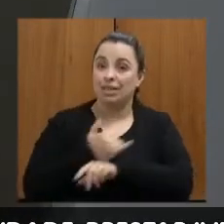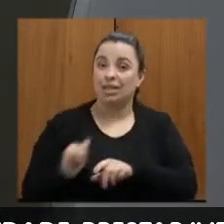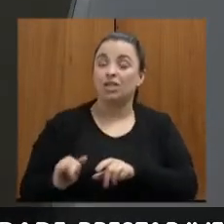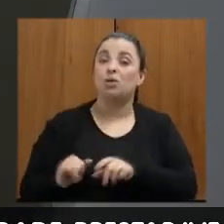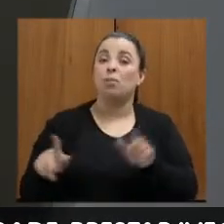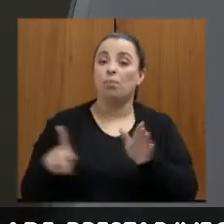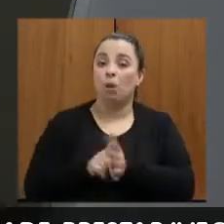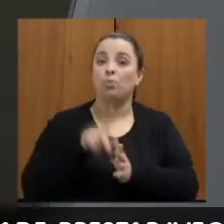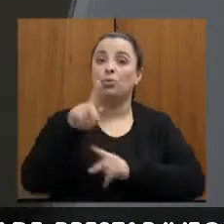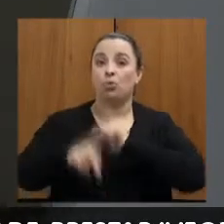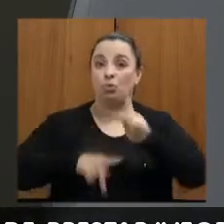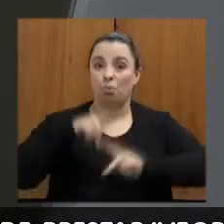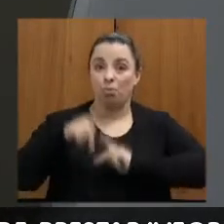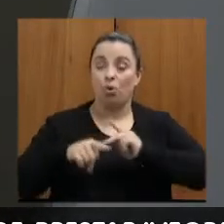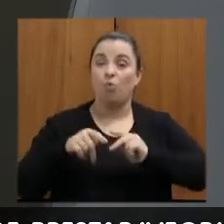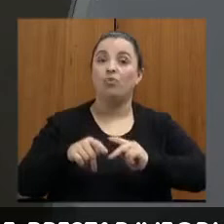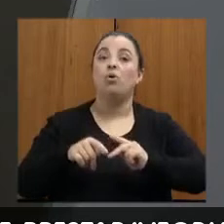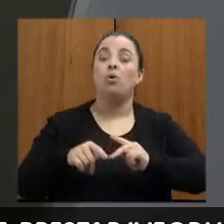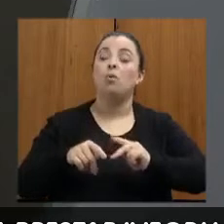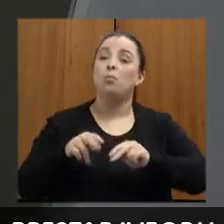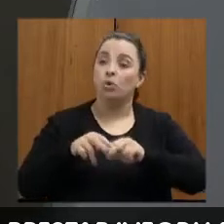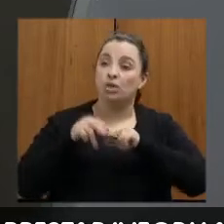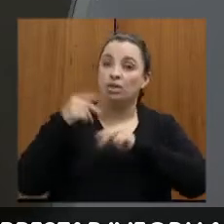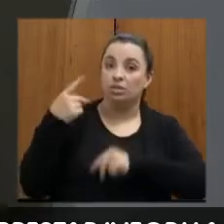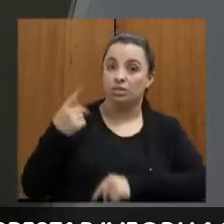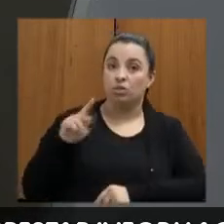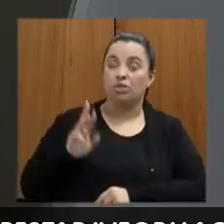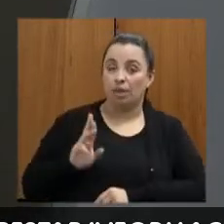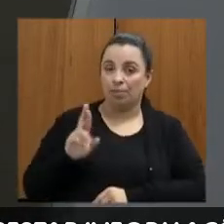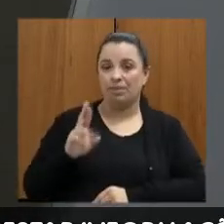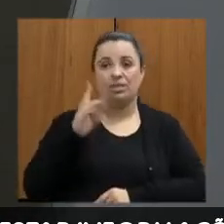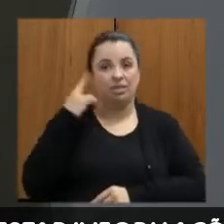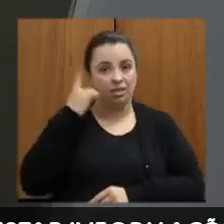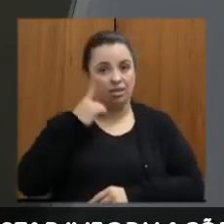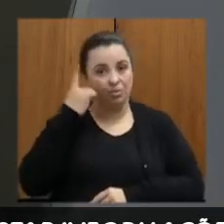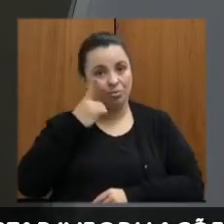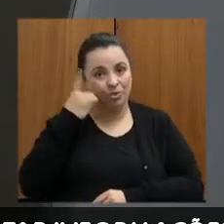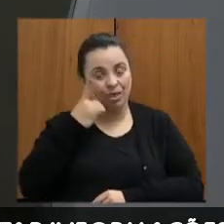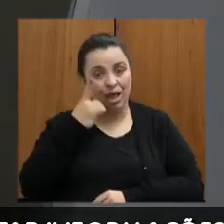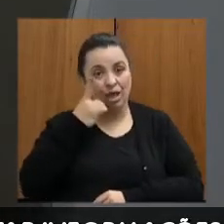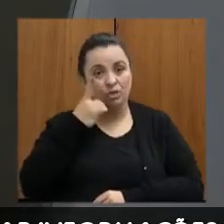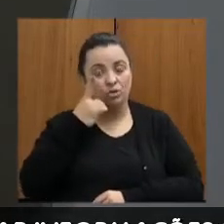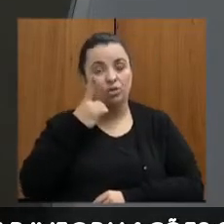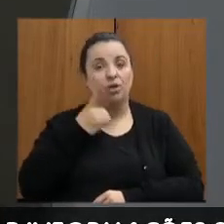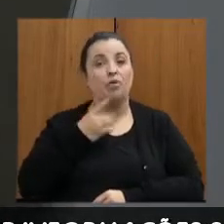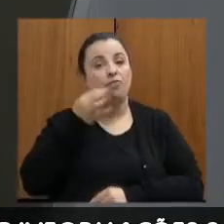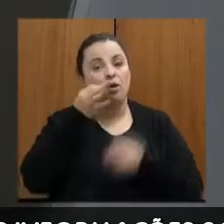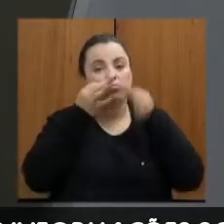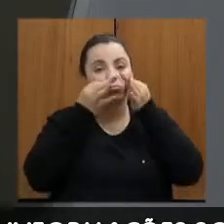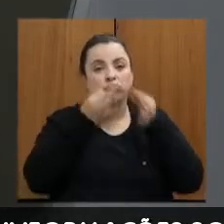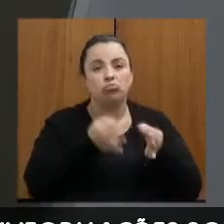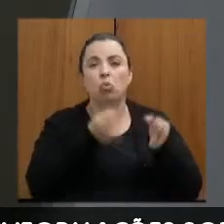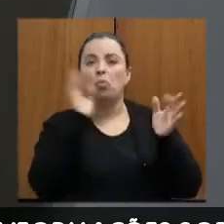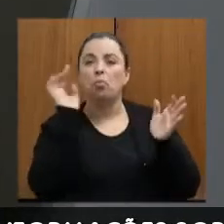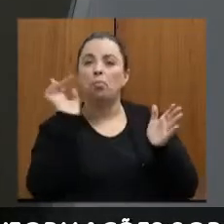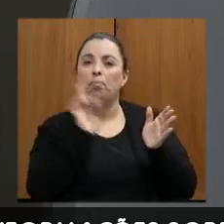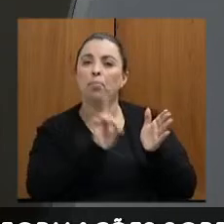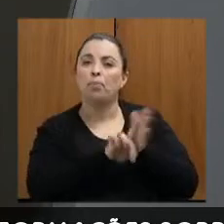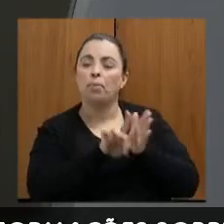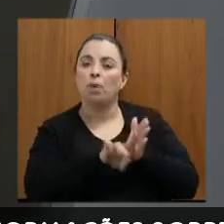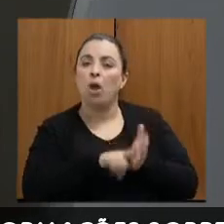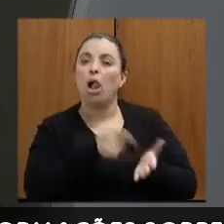Mineiro né através dos seus representantes é escutam né pode fazer a